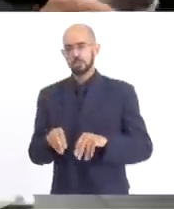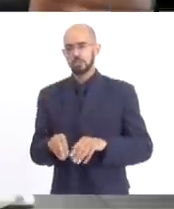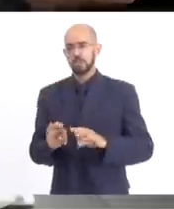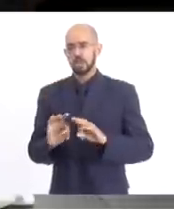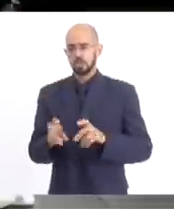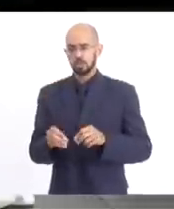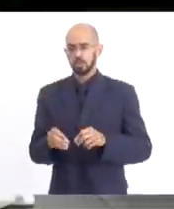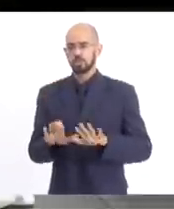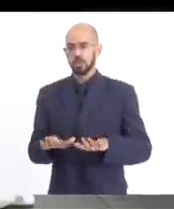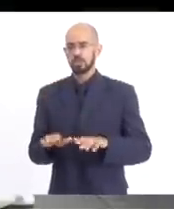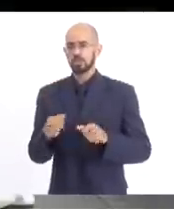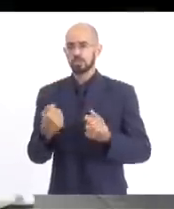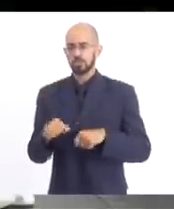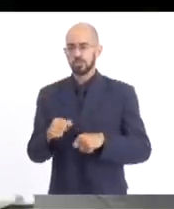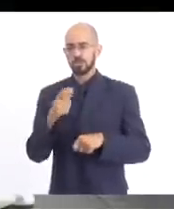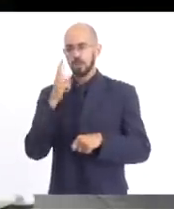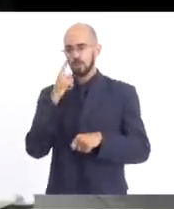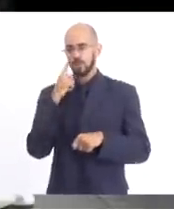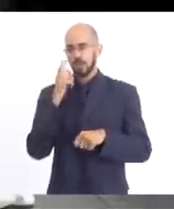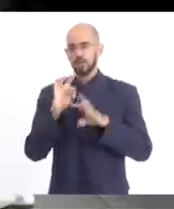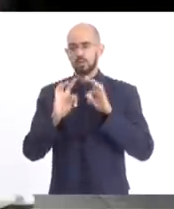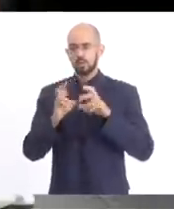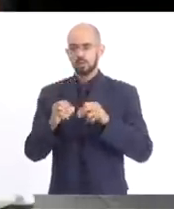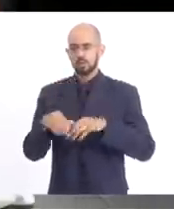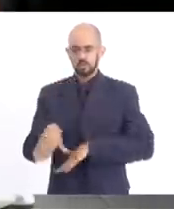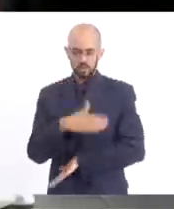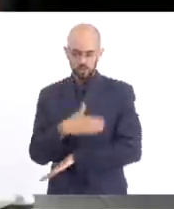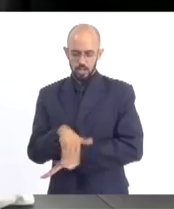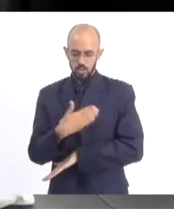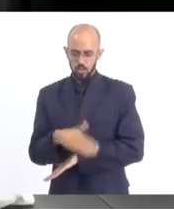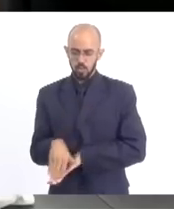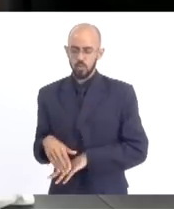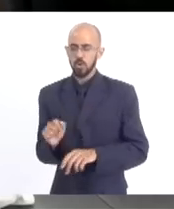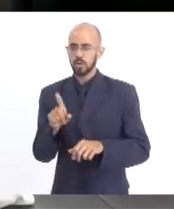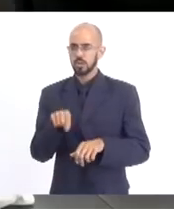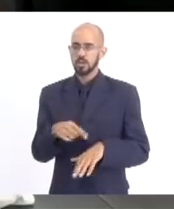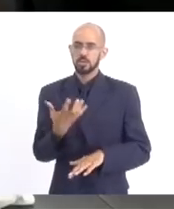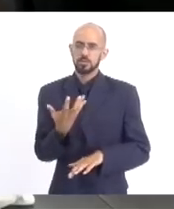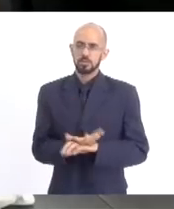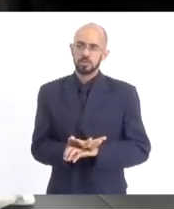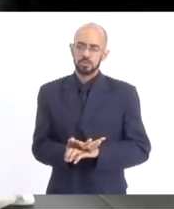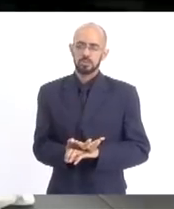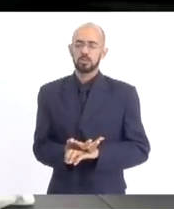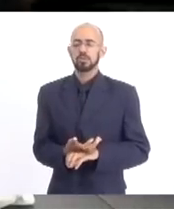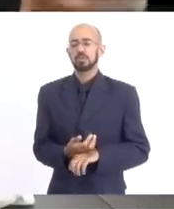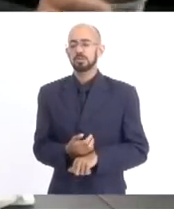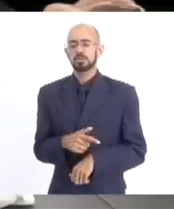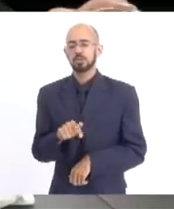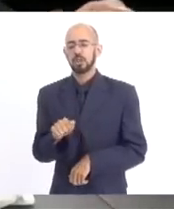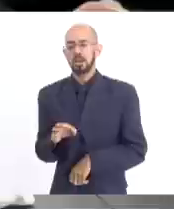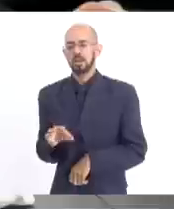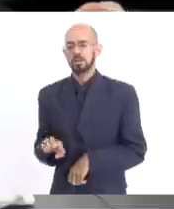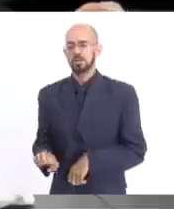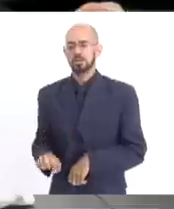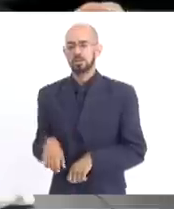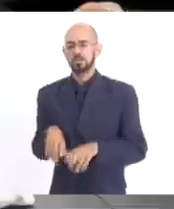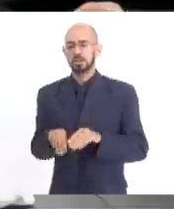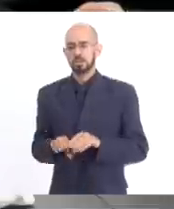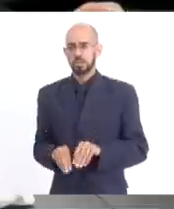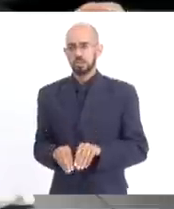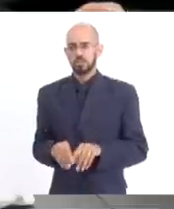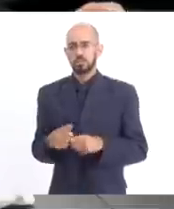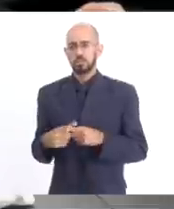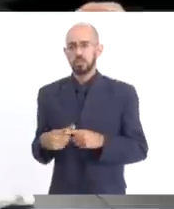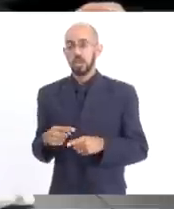precisa pegar pelo menos aqueles que estão de fato na rua, que são os de setores, GAT, por aí vai, e mexer, porque senão a gente vai dar